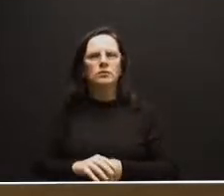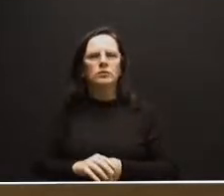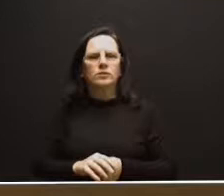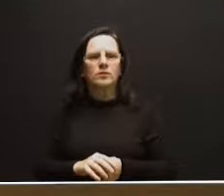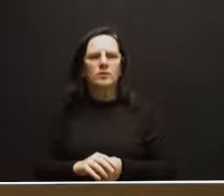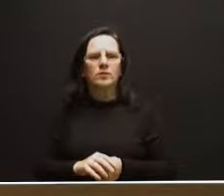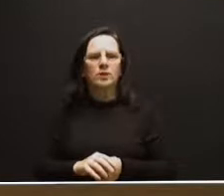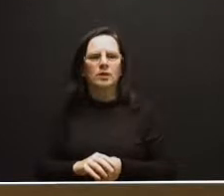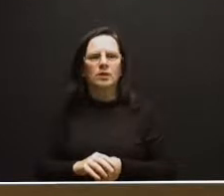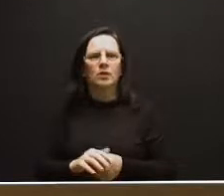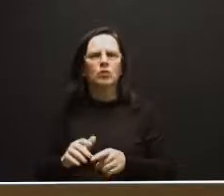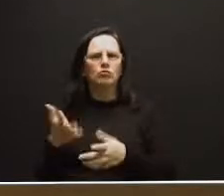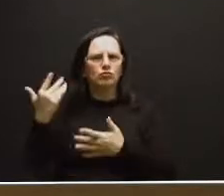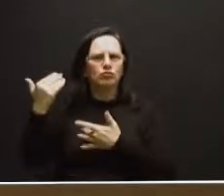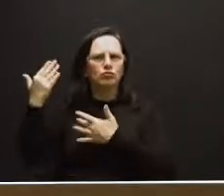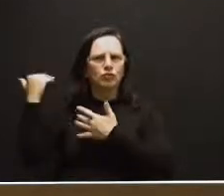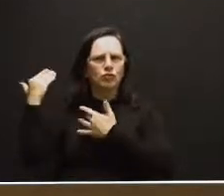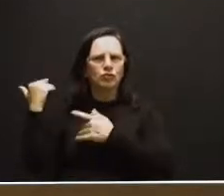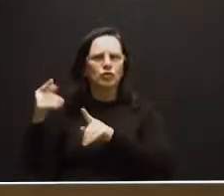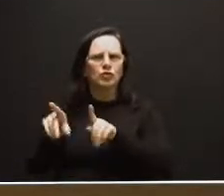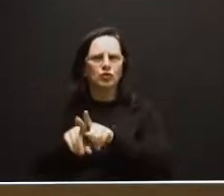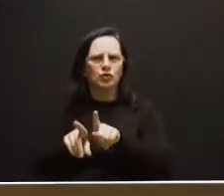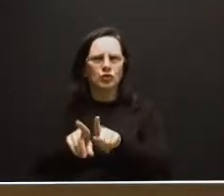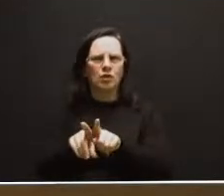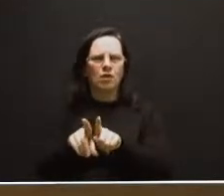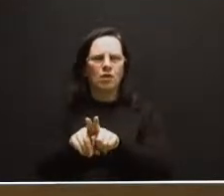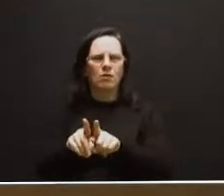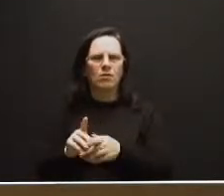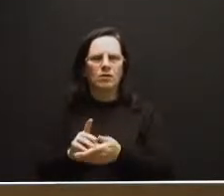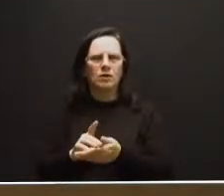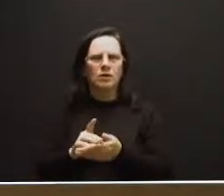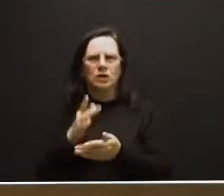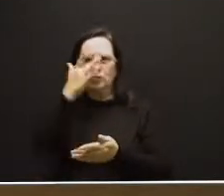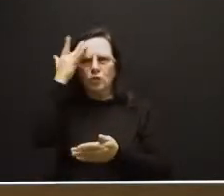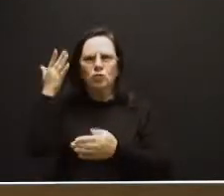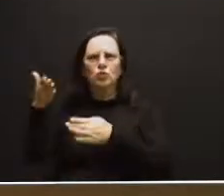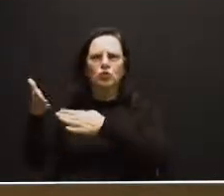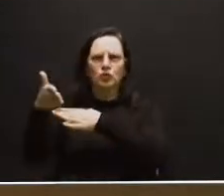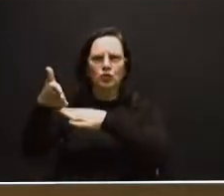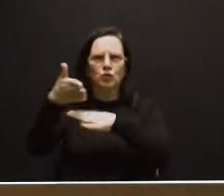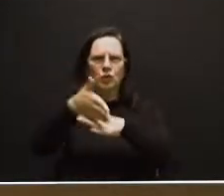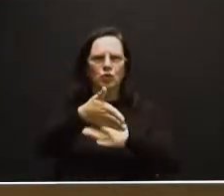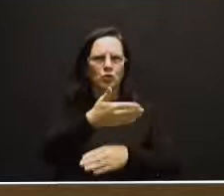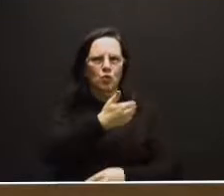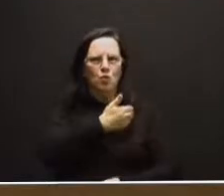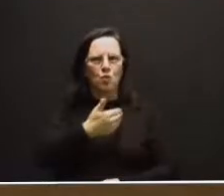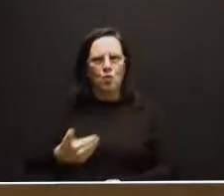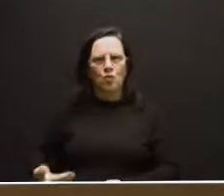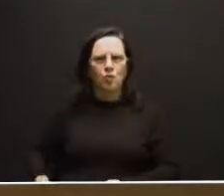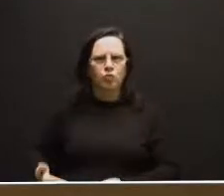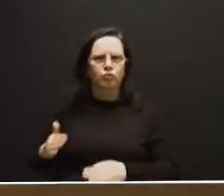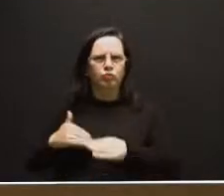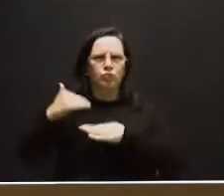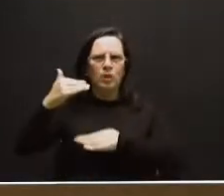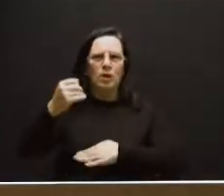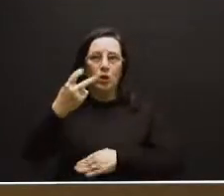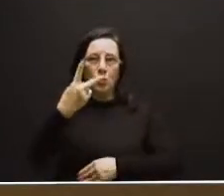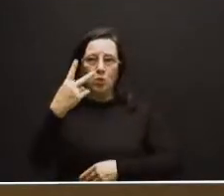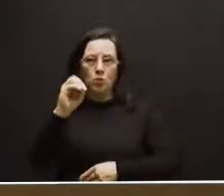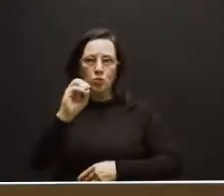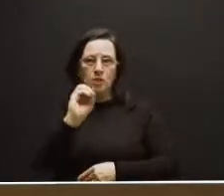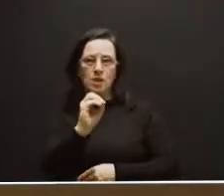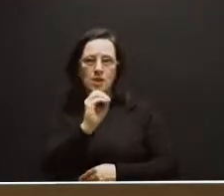pela tradição e pela lei dura realidade dos participantes com público superior a 200 mil pessoas